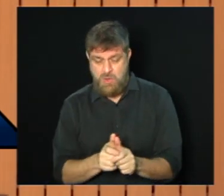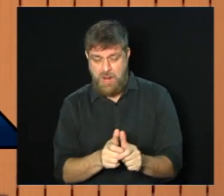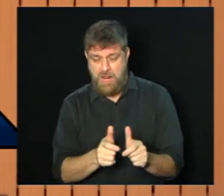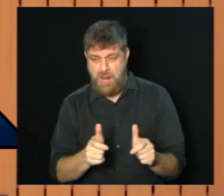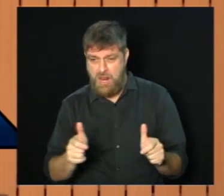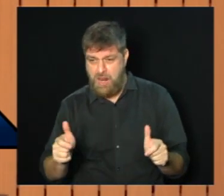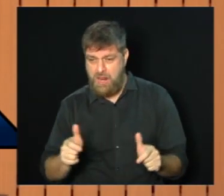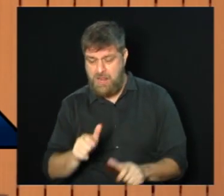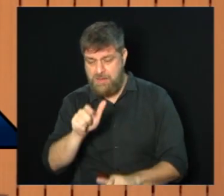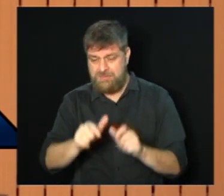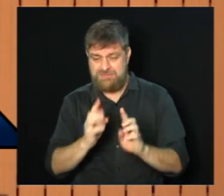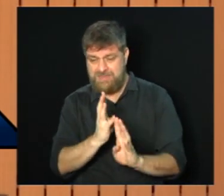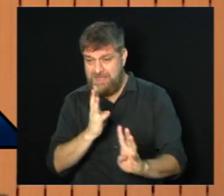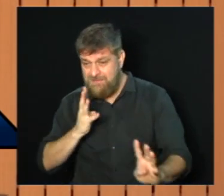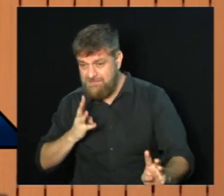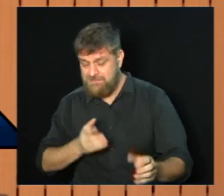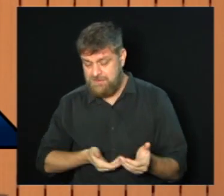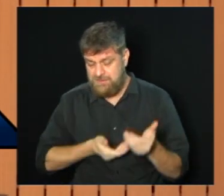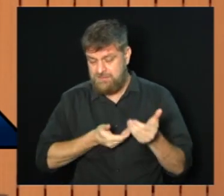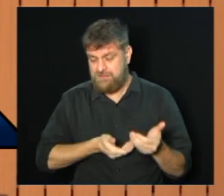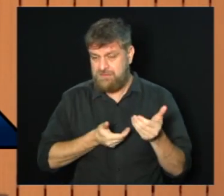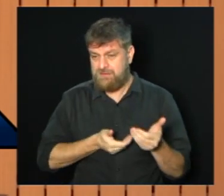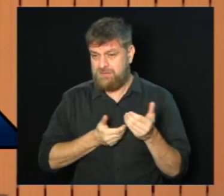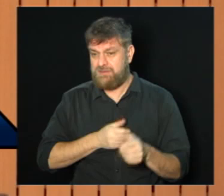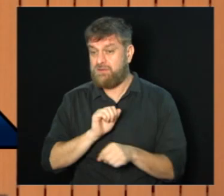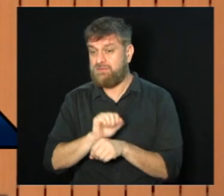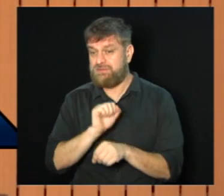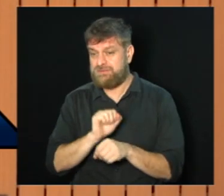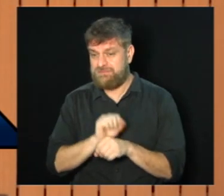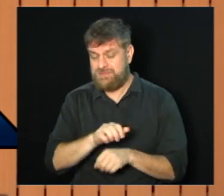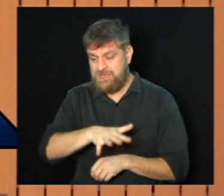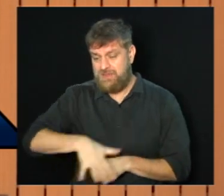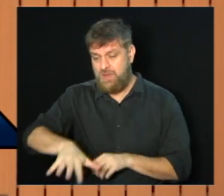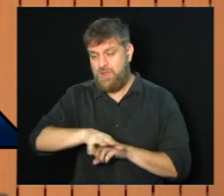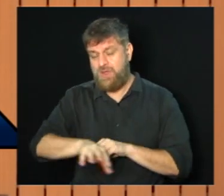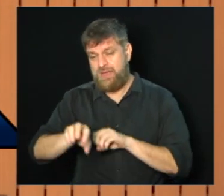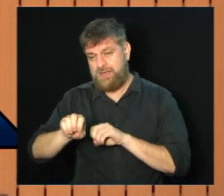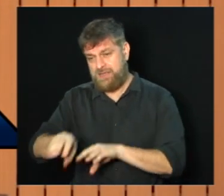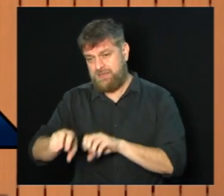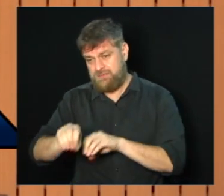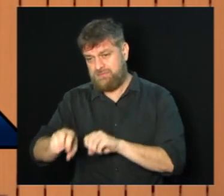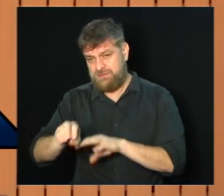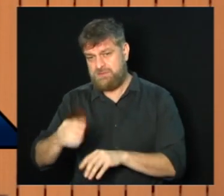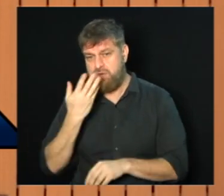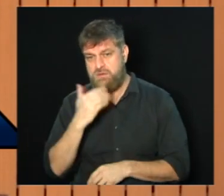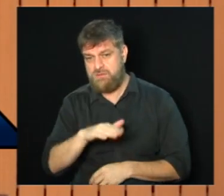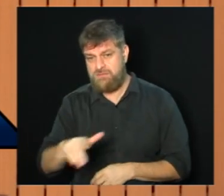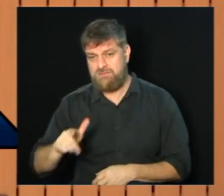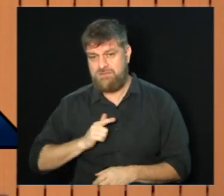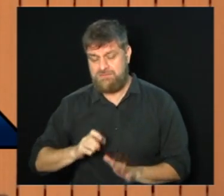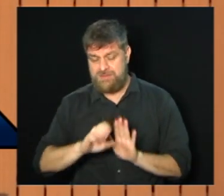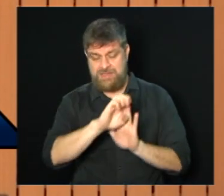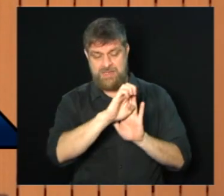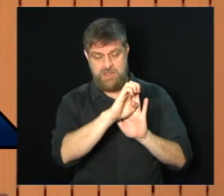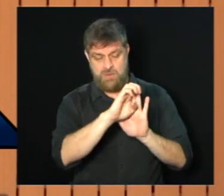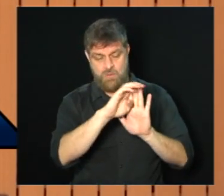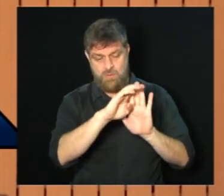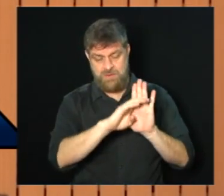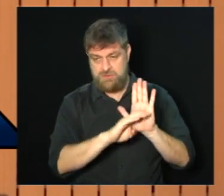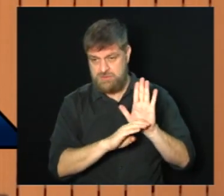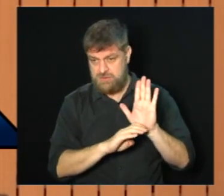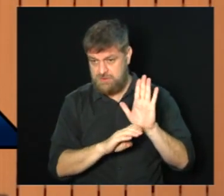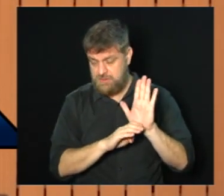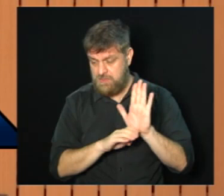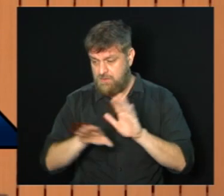número de crianças na educação infantil. Lembrando que será feito um edital de chamamento,